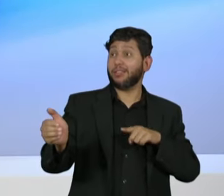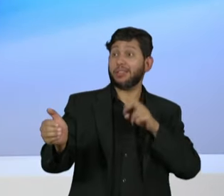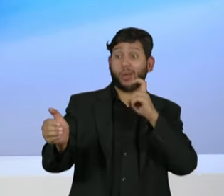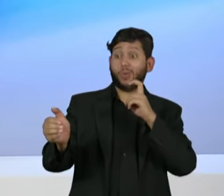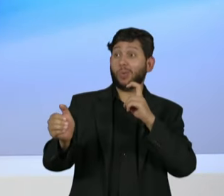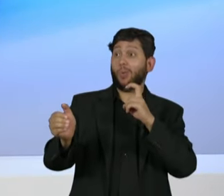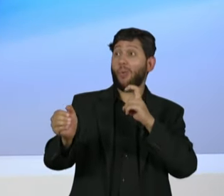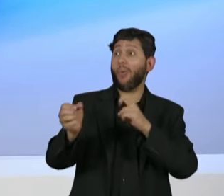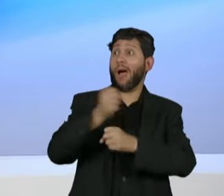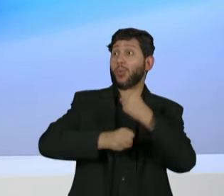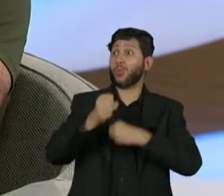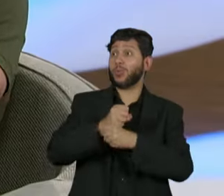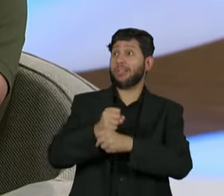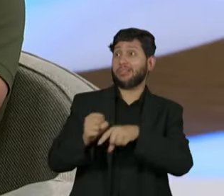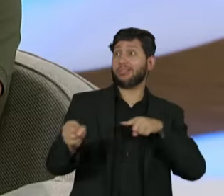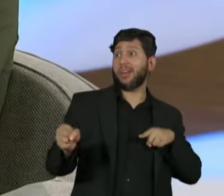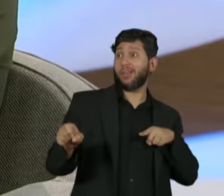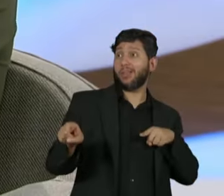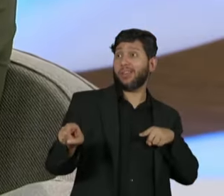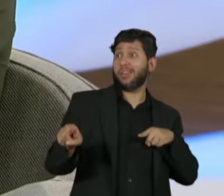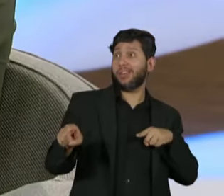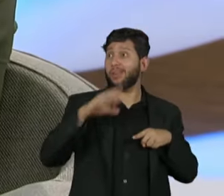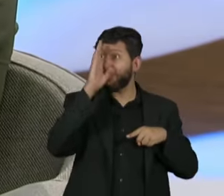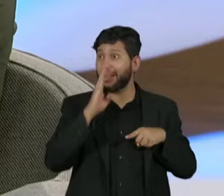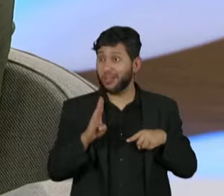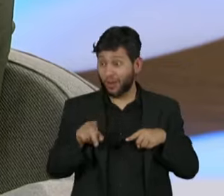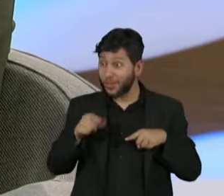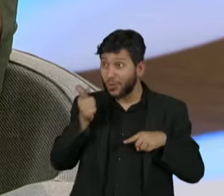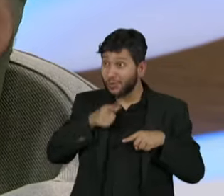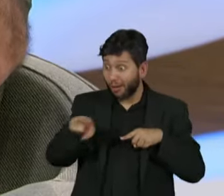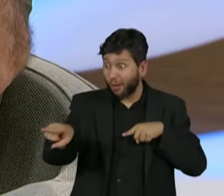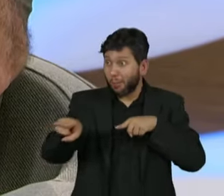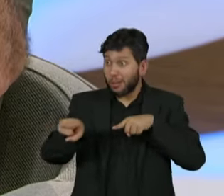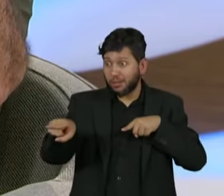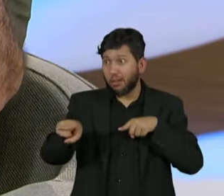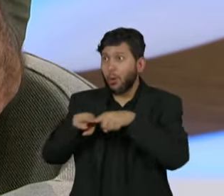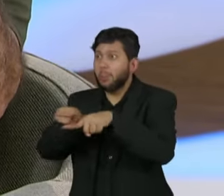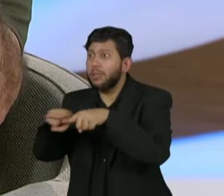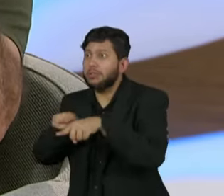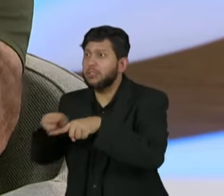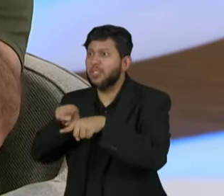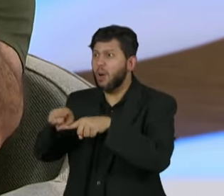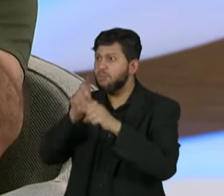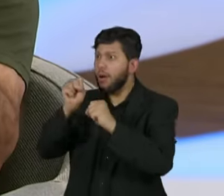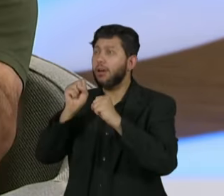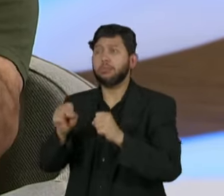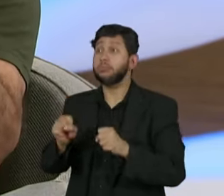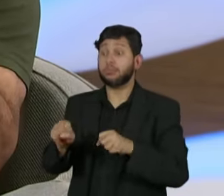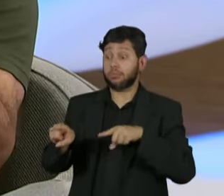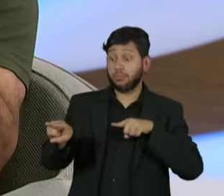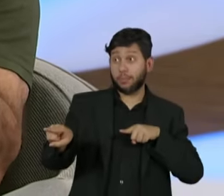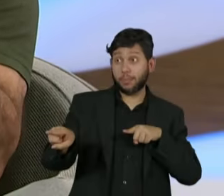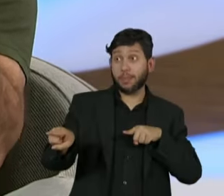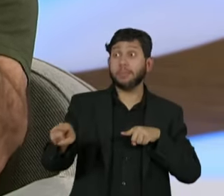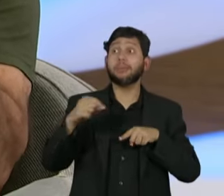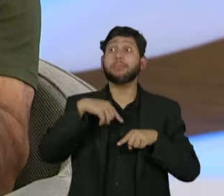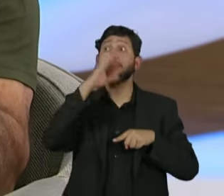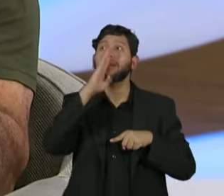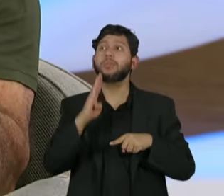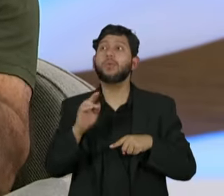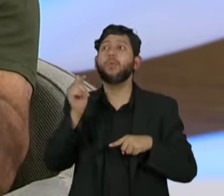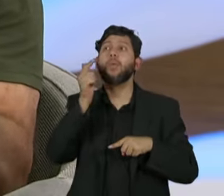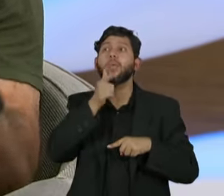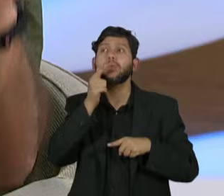seja tarde demais do ponto de vista da gente ter competição brasileira nas cabeças mas a gente podia ter competição brasileira